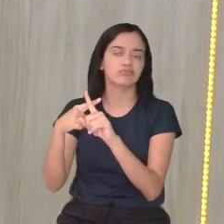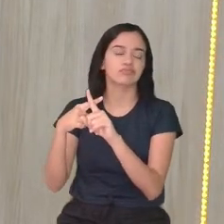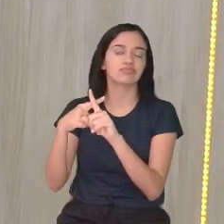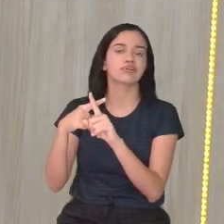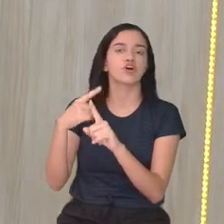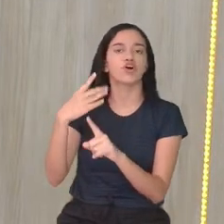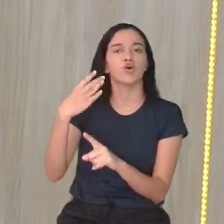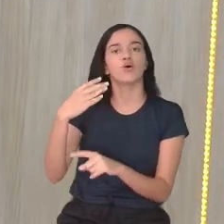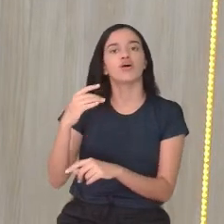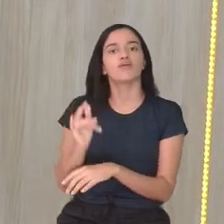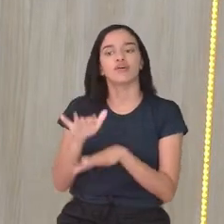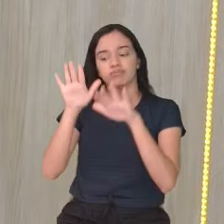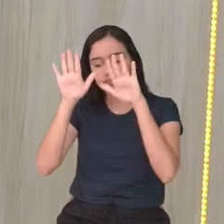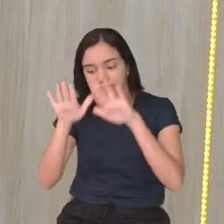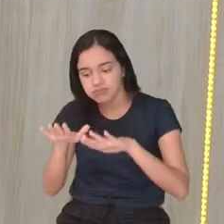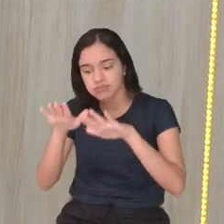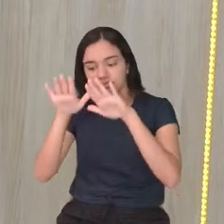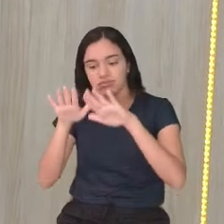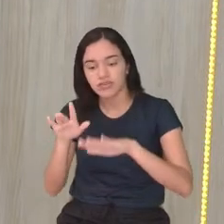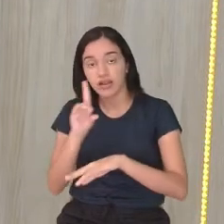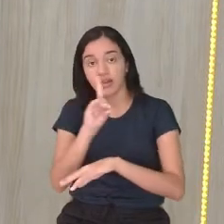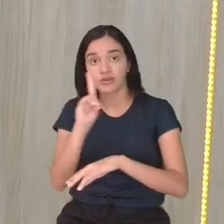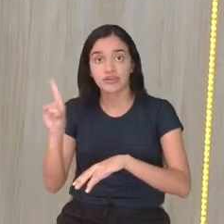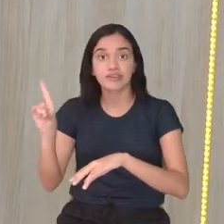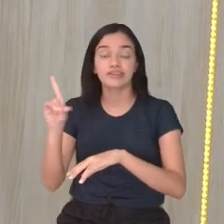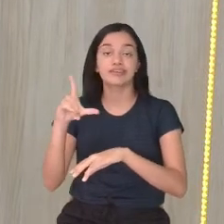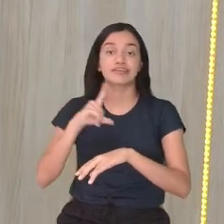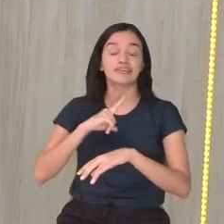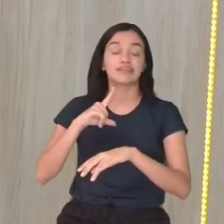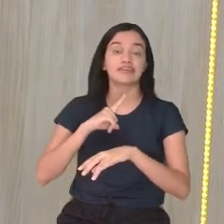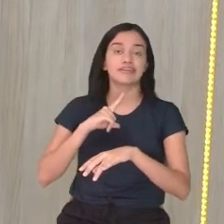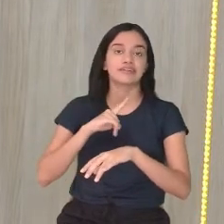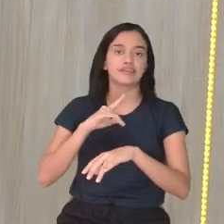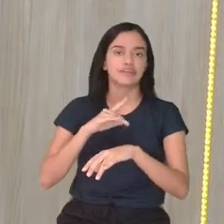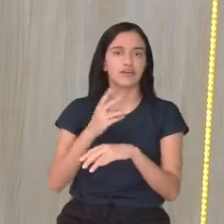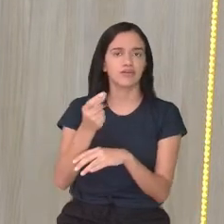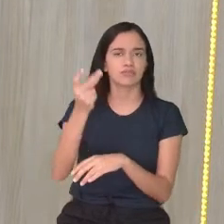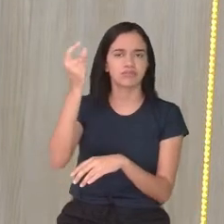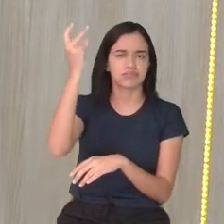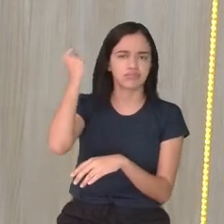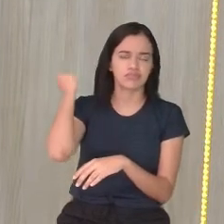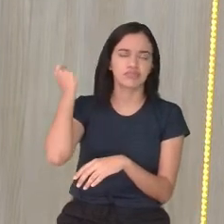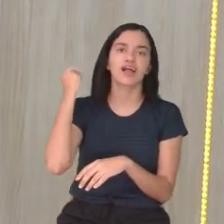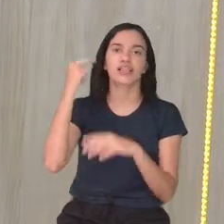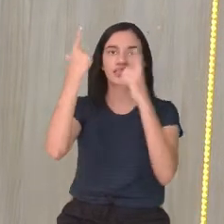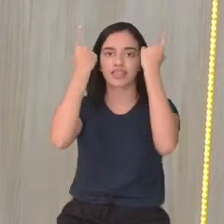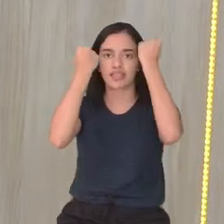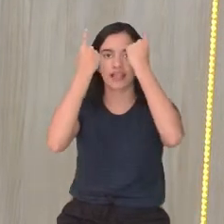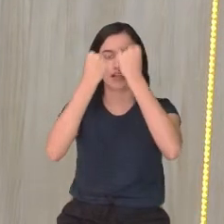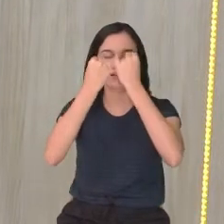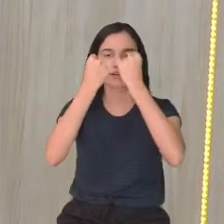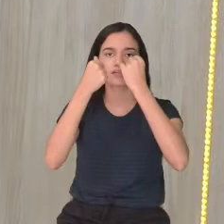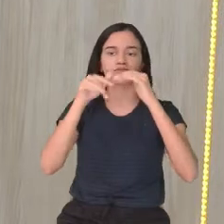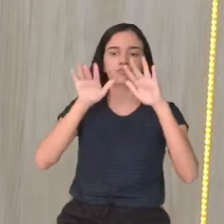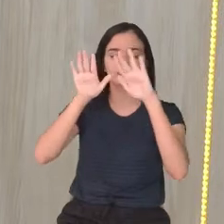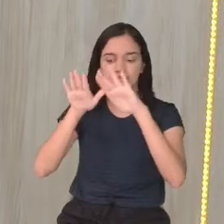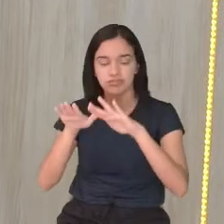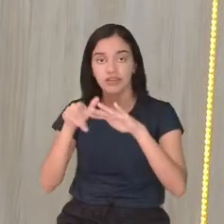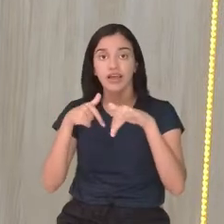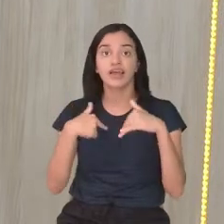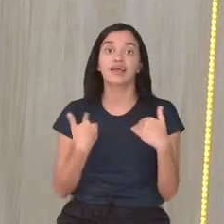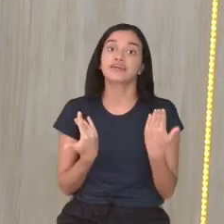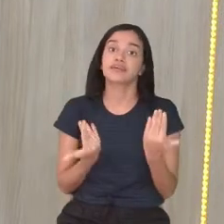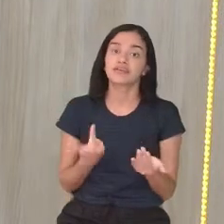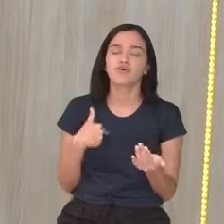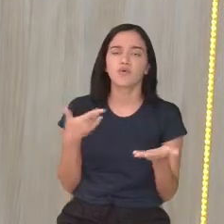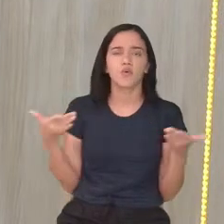deuses, né? Que também existiam lá na época da Grécia, né? Nessa época na Grécia eles cultuavam muito lá os deuses.